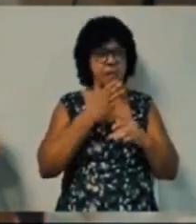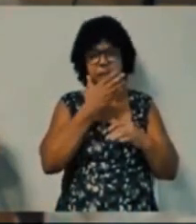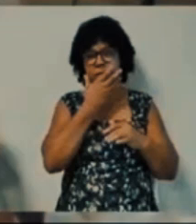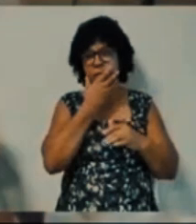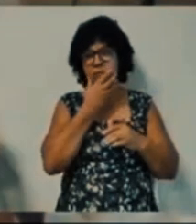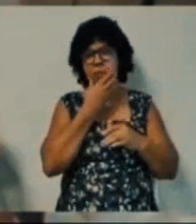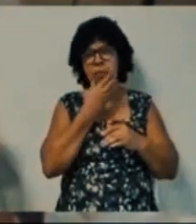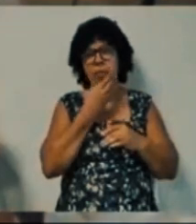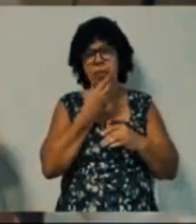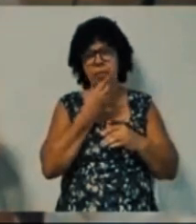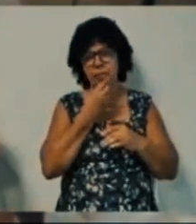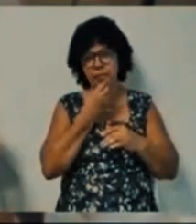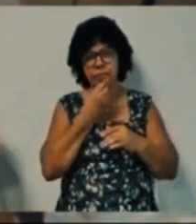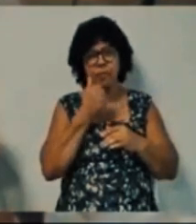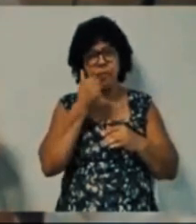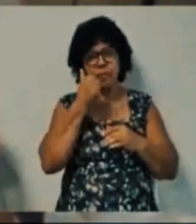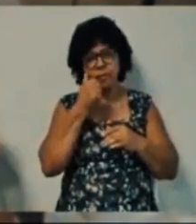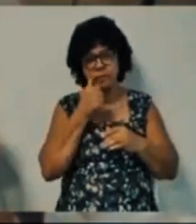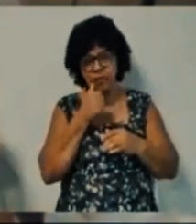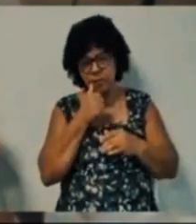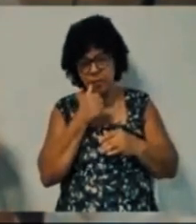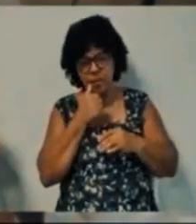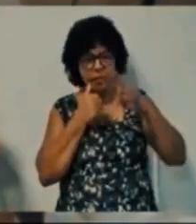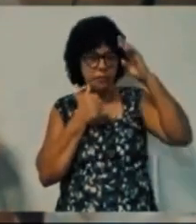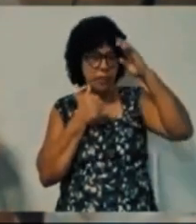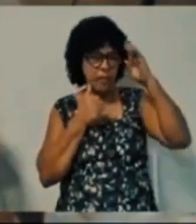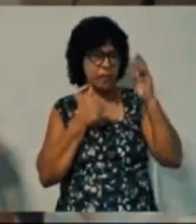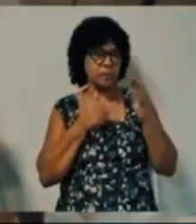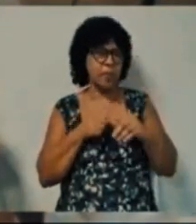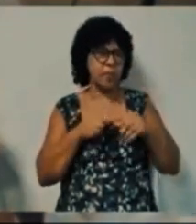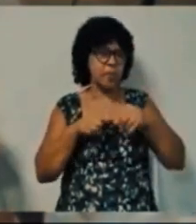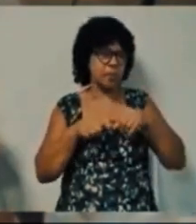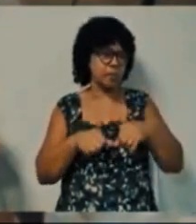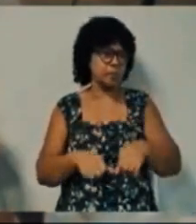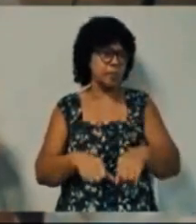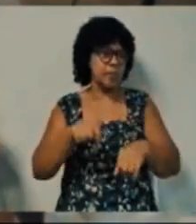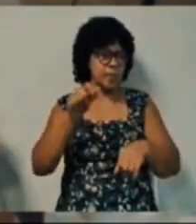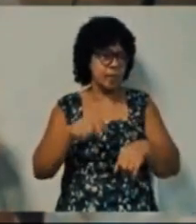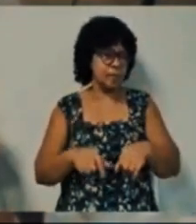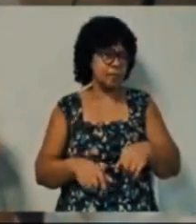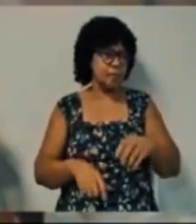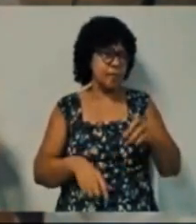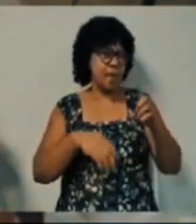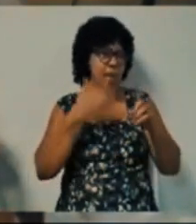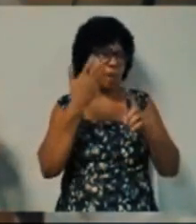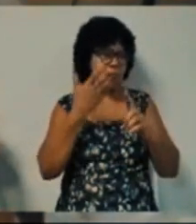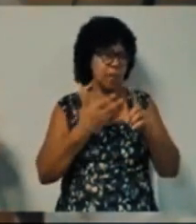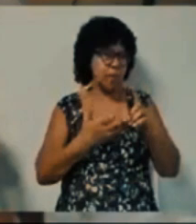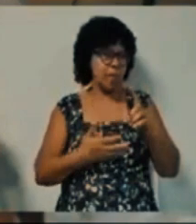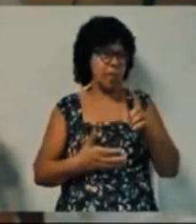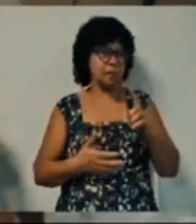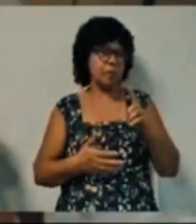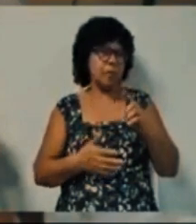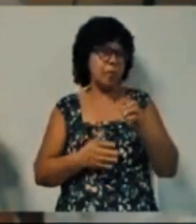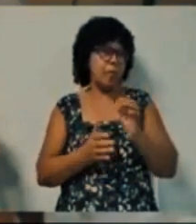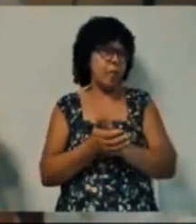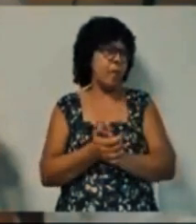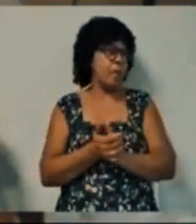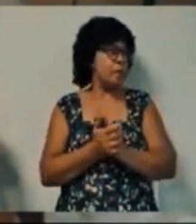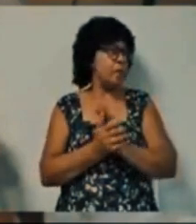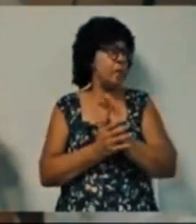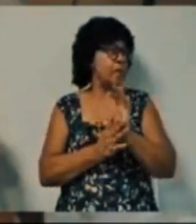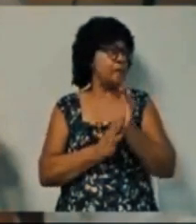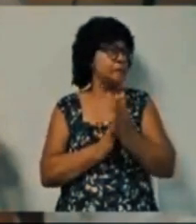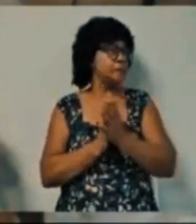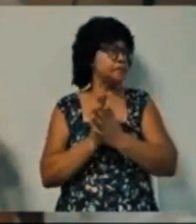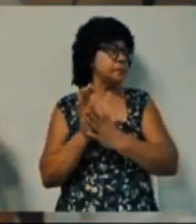mulher que vieram hoje, Senhor, diante de Ti, não diante dos homens, mas